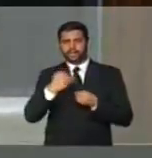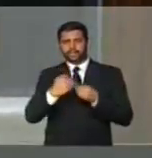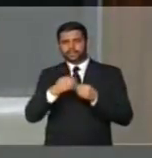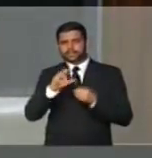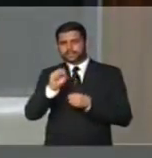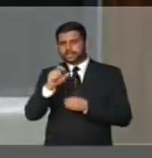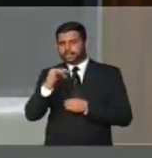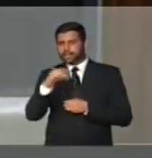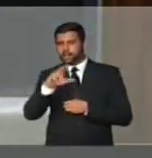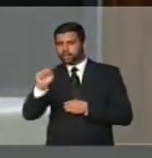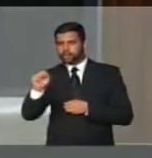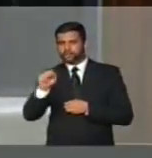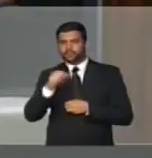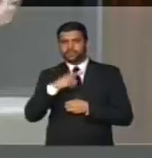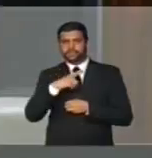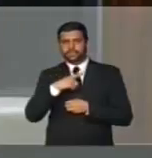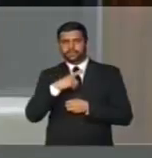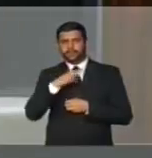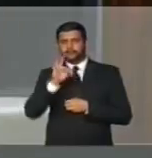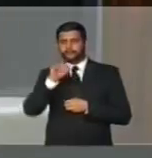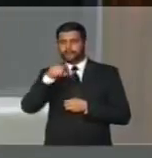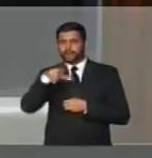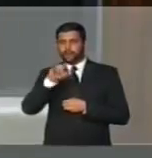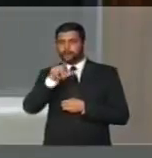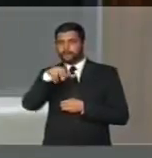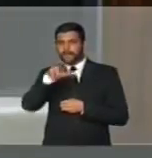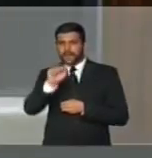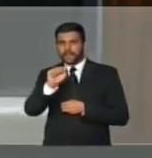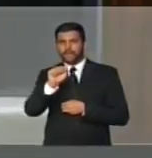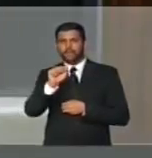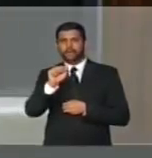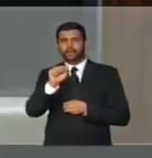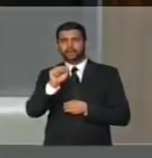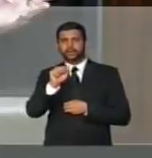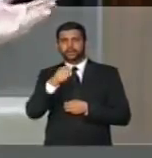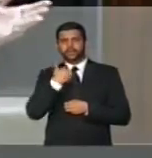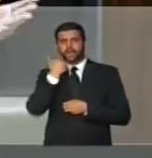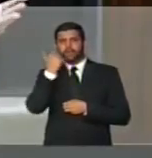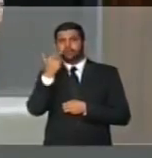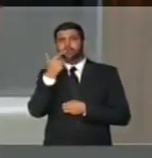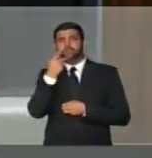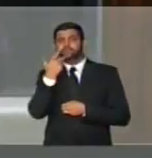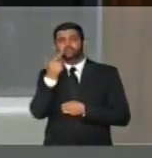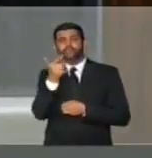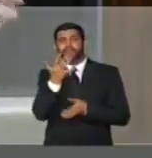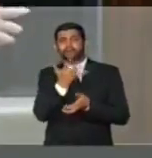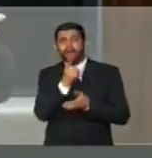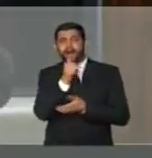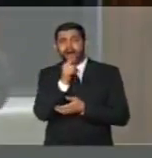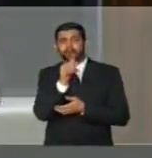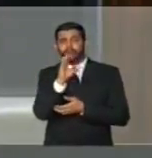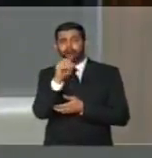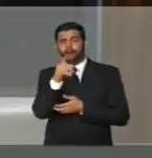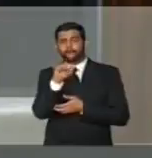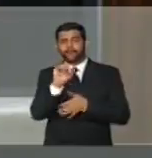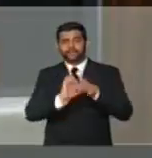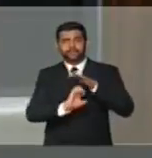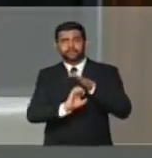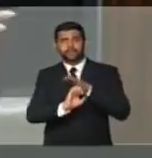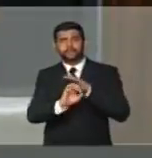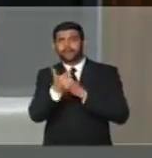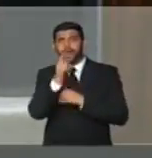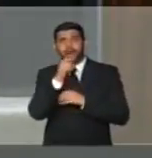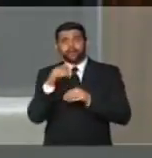Santa Cruz, chegando um pouquinho a água, Santa Filomena. Hoje mesmo o Humberto ligou para mim, não tem água, a Compesa não chega por aqui,